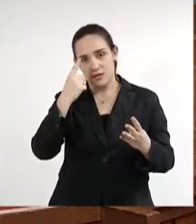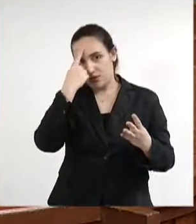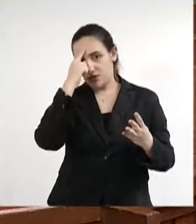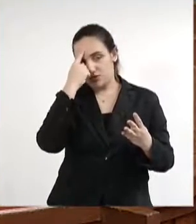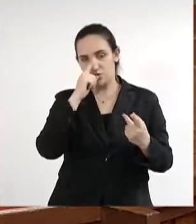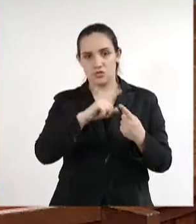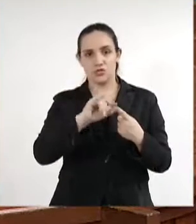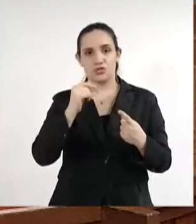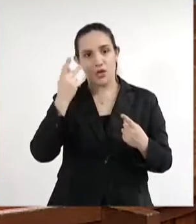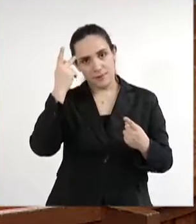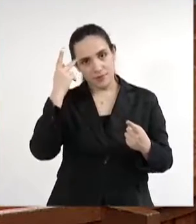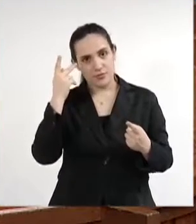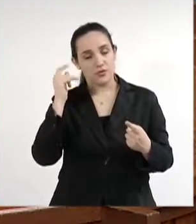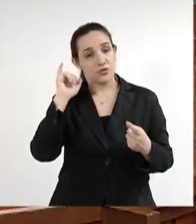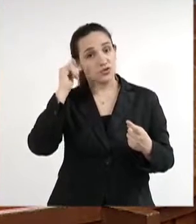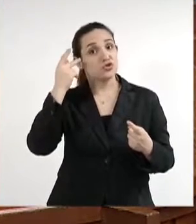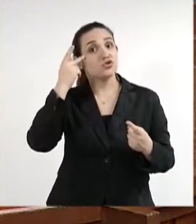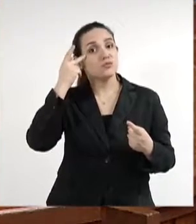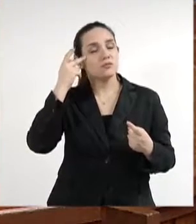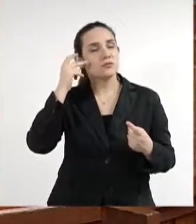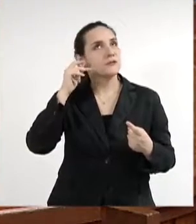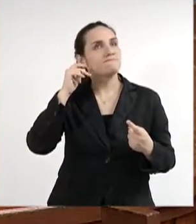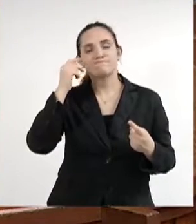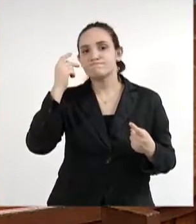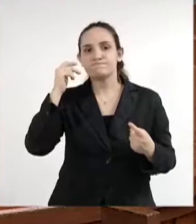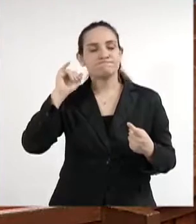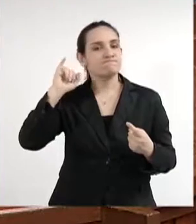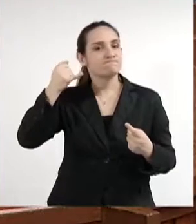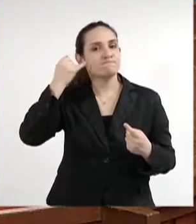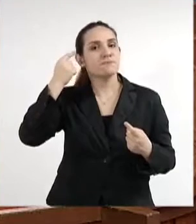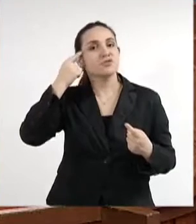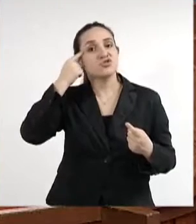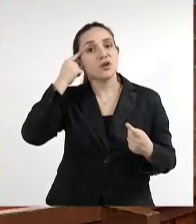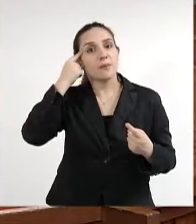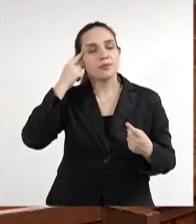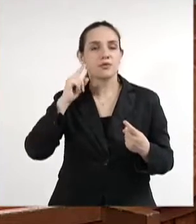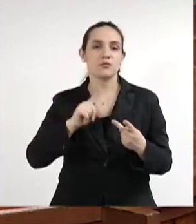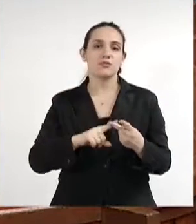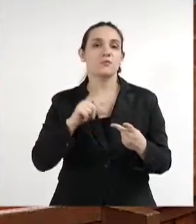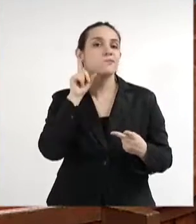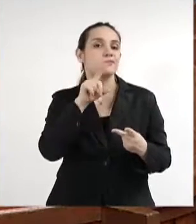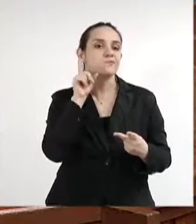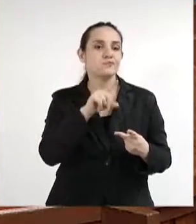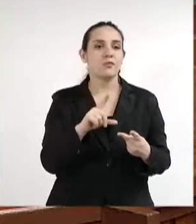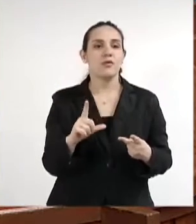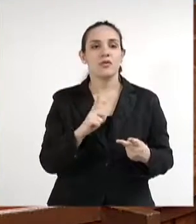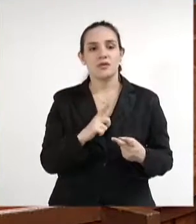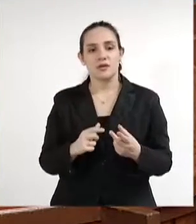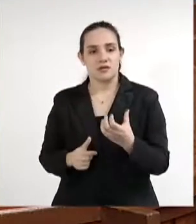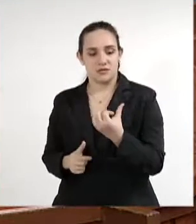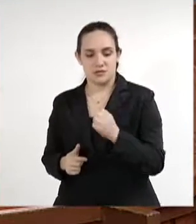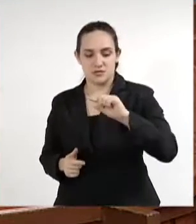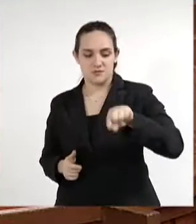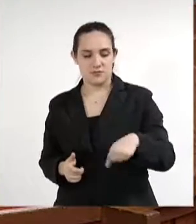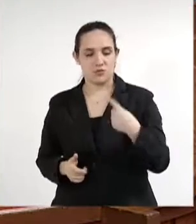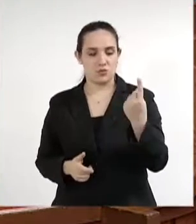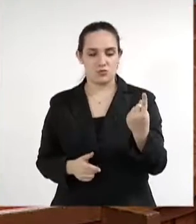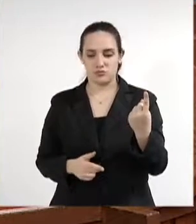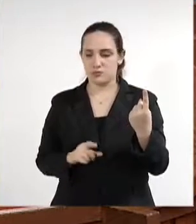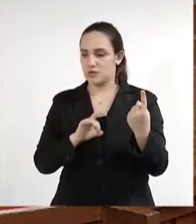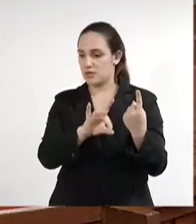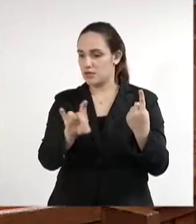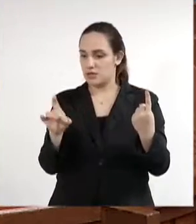Unidos. No Brasil, essa taxa é de 6,1 a cada 100 mil habitantes.